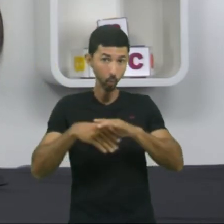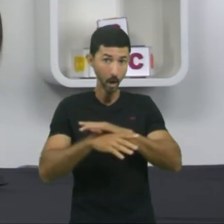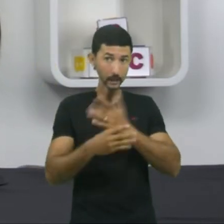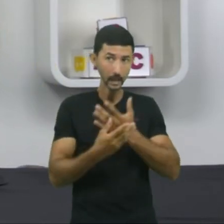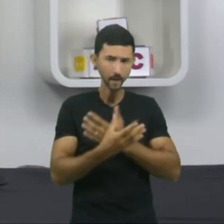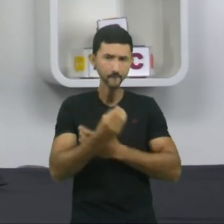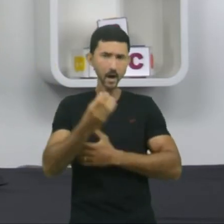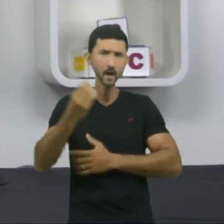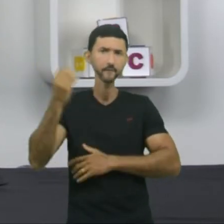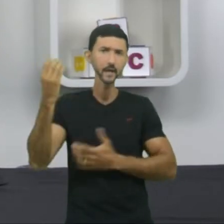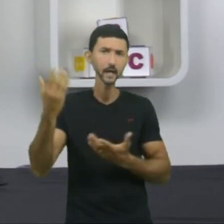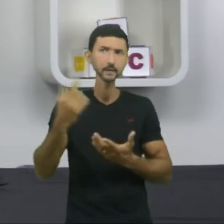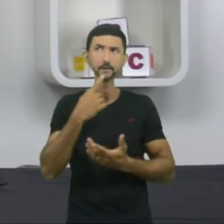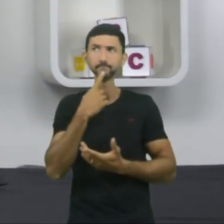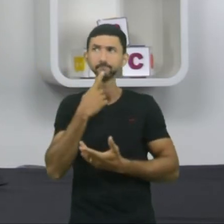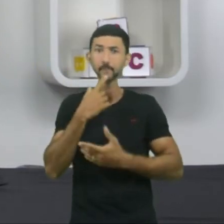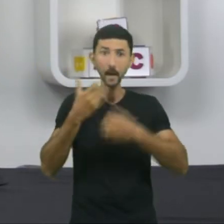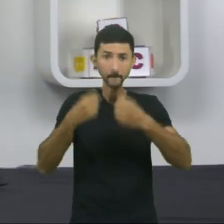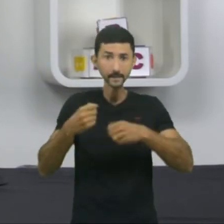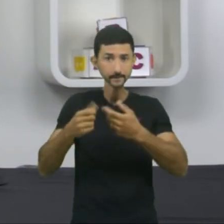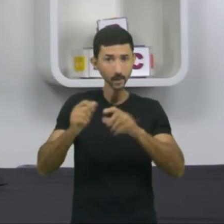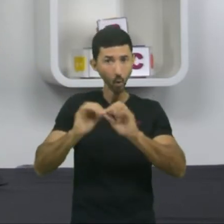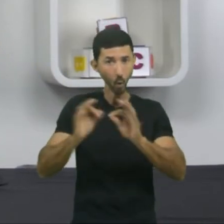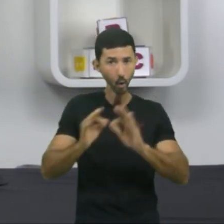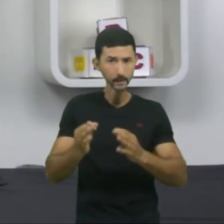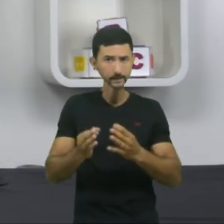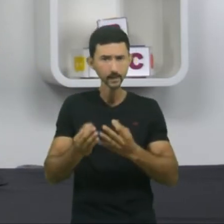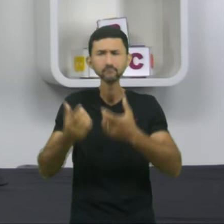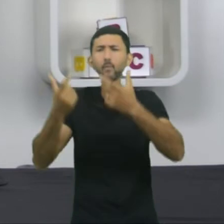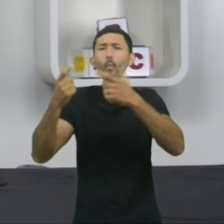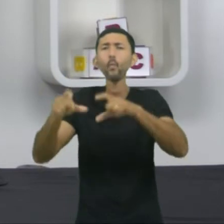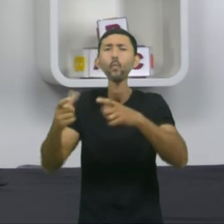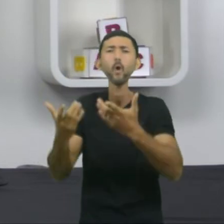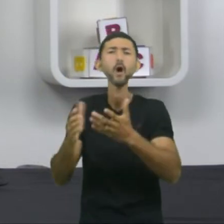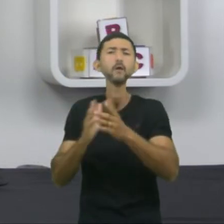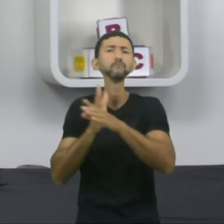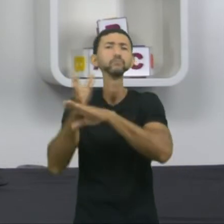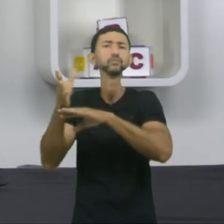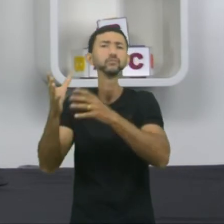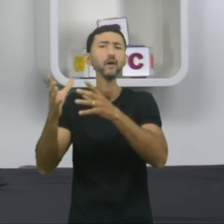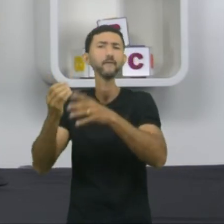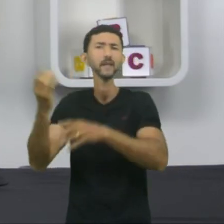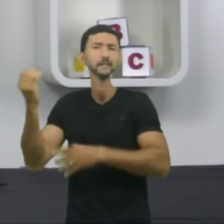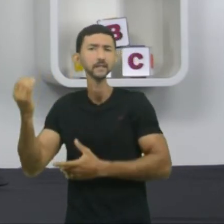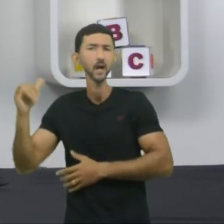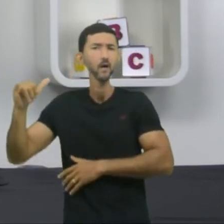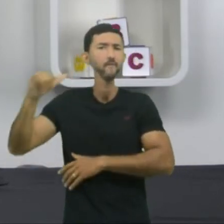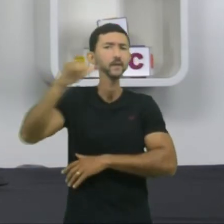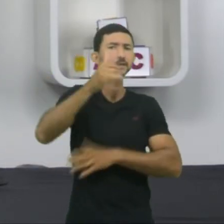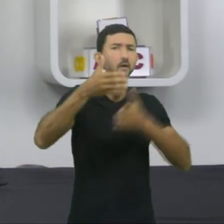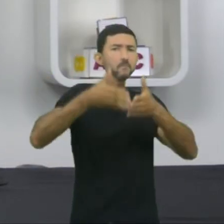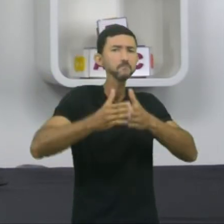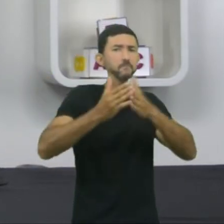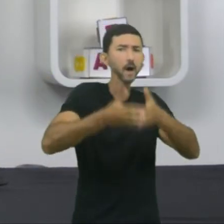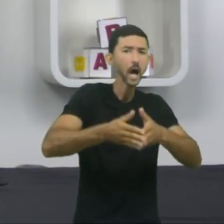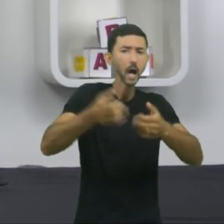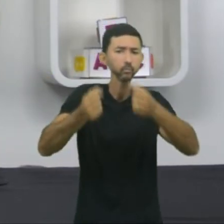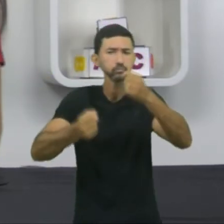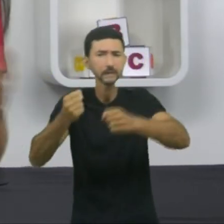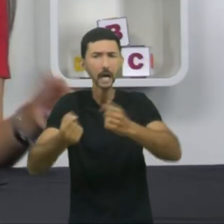fazer uma viagem, eu preciso me planejar. Para onde que eu quero viajar? É de avião, é de barco,